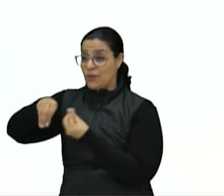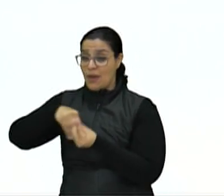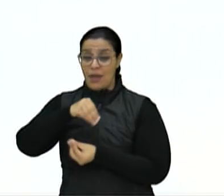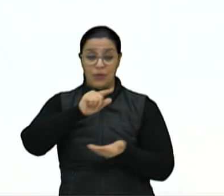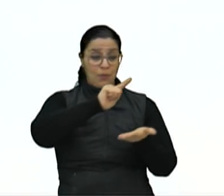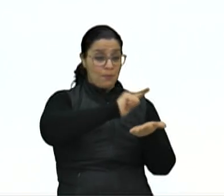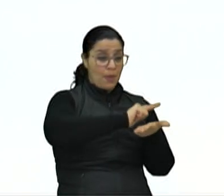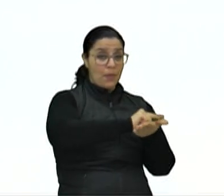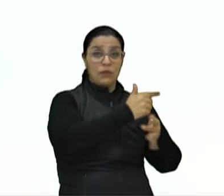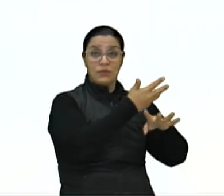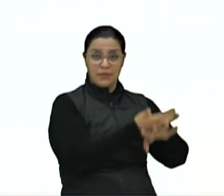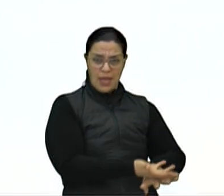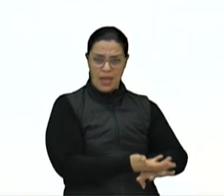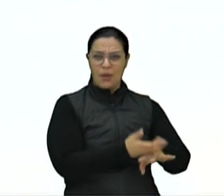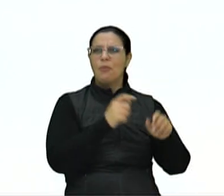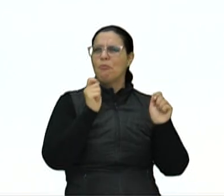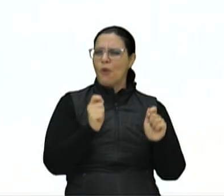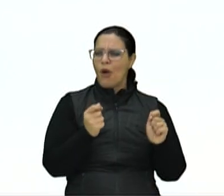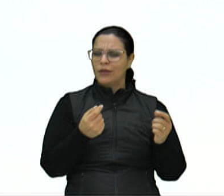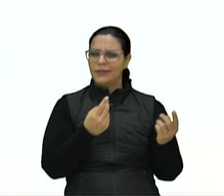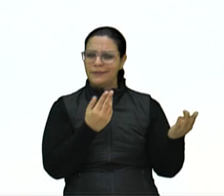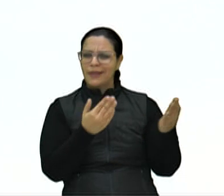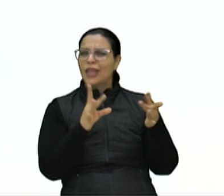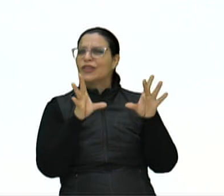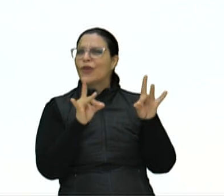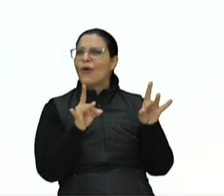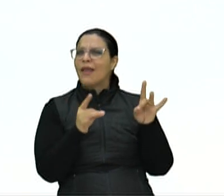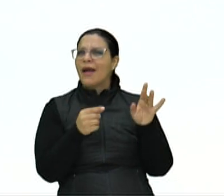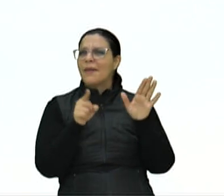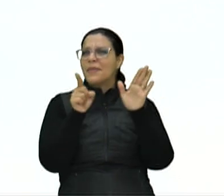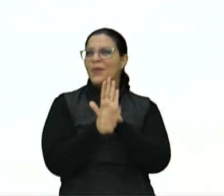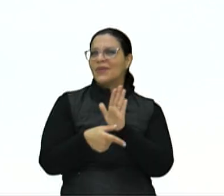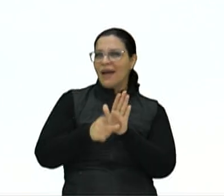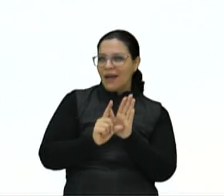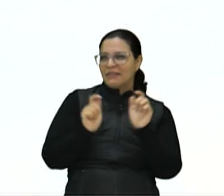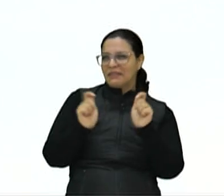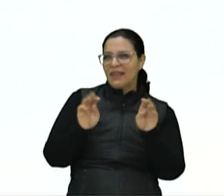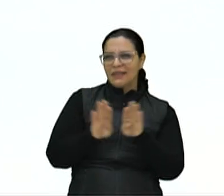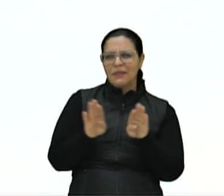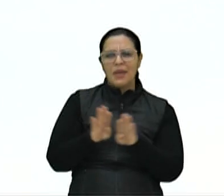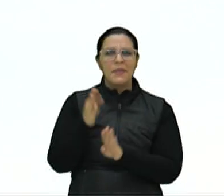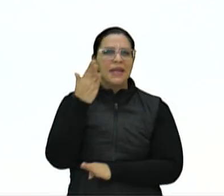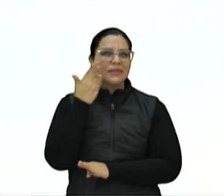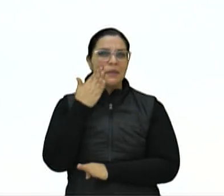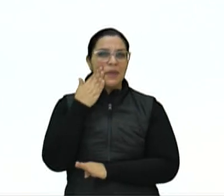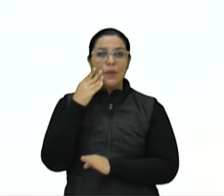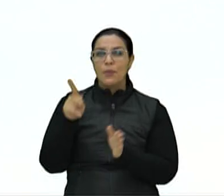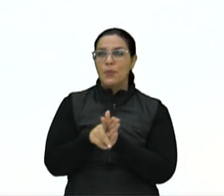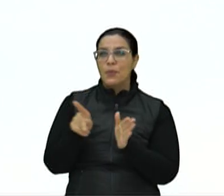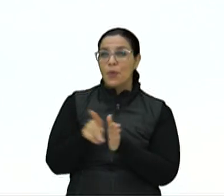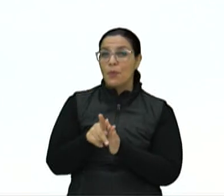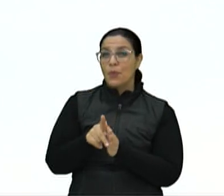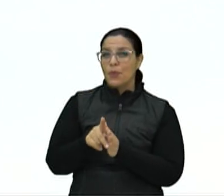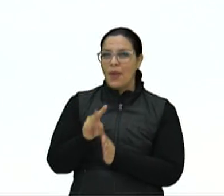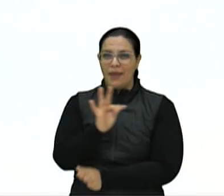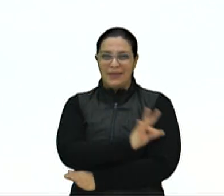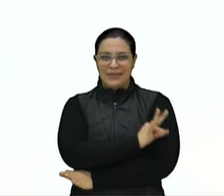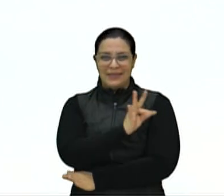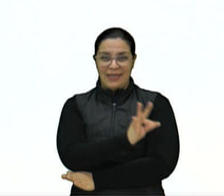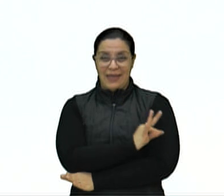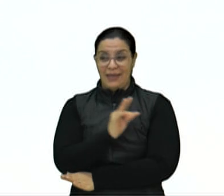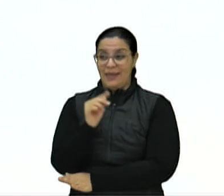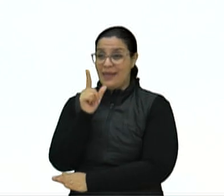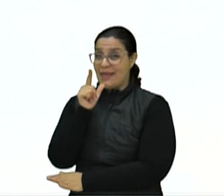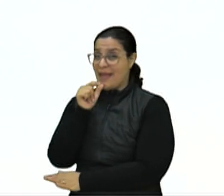quiserem, podem dar uma olhadinha na questão anterior, que fala justamente o que é essa técnica molhado no seco, e